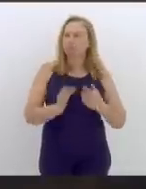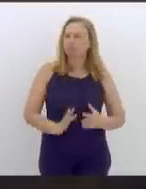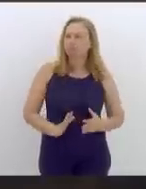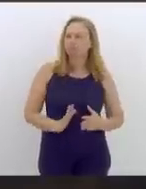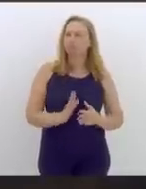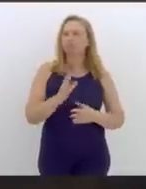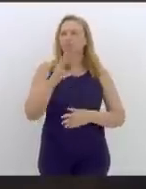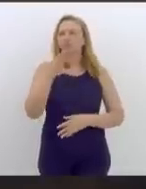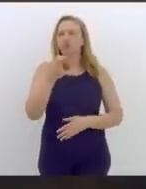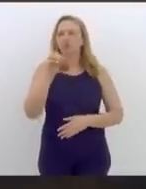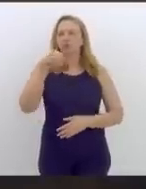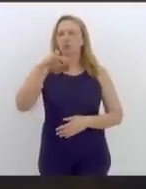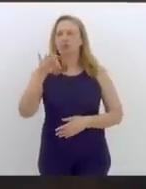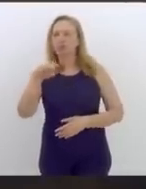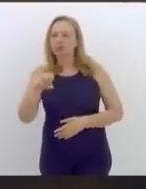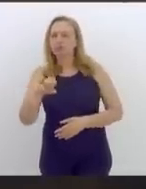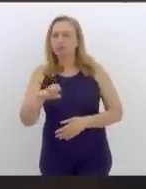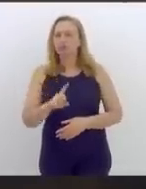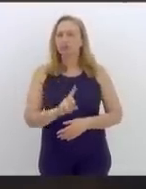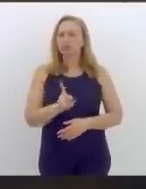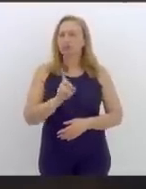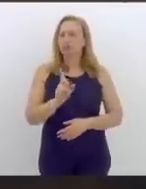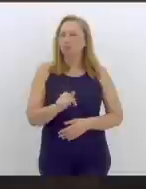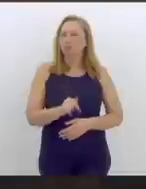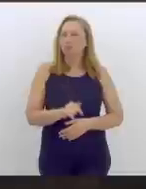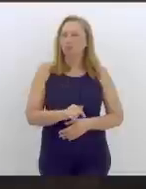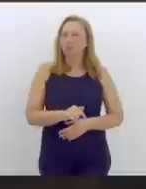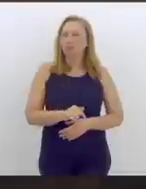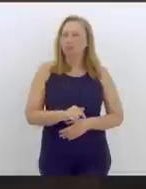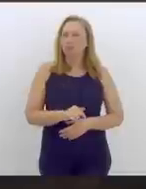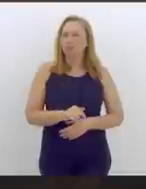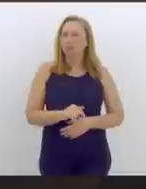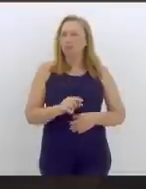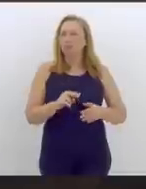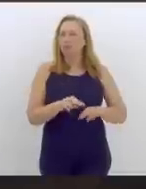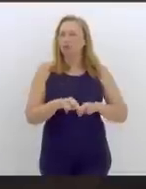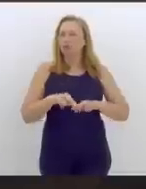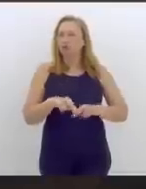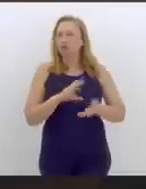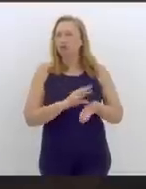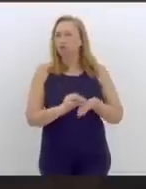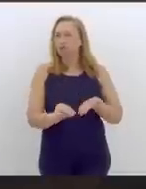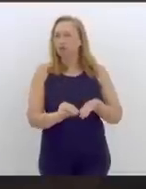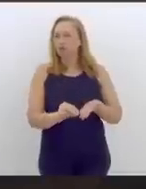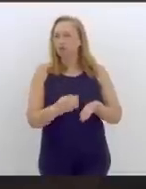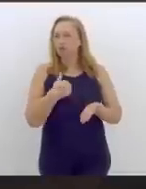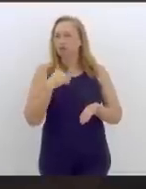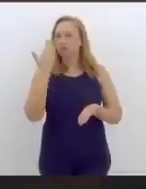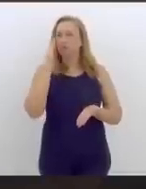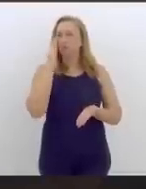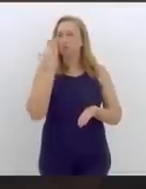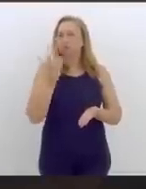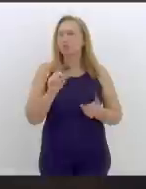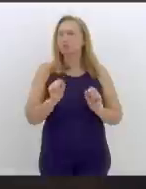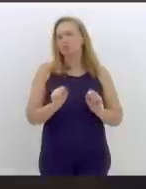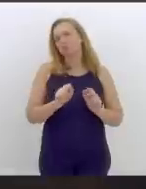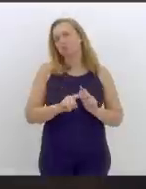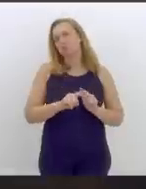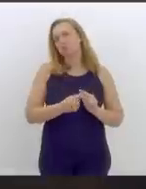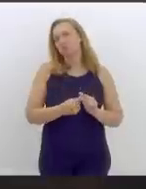comandante ela não é motivo de pauta pelo que eu tô entendendo até pode se pode ser corrigido